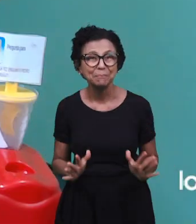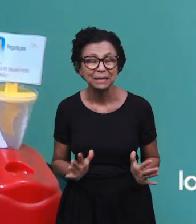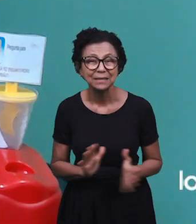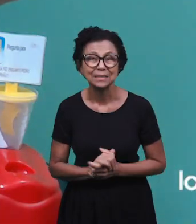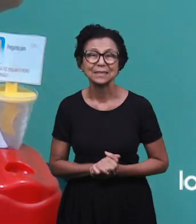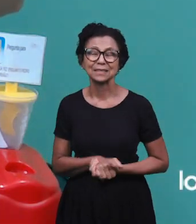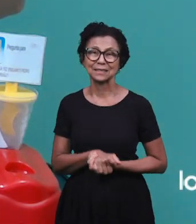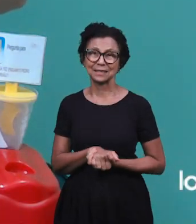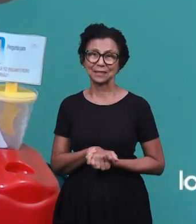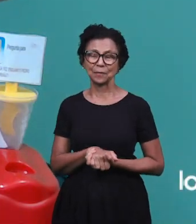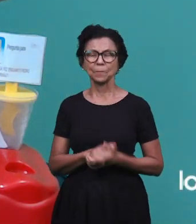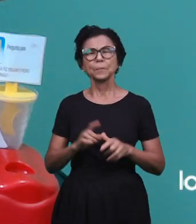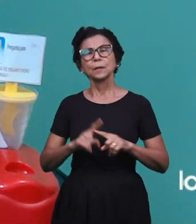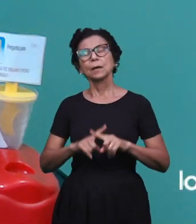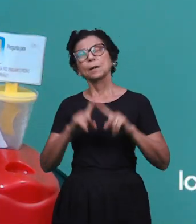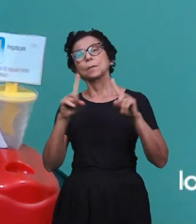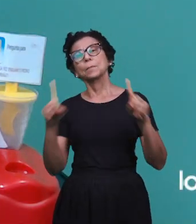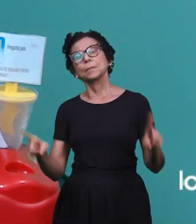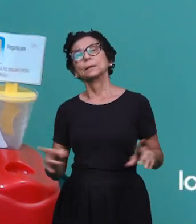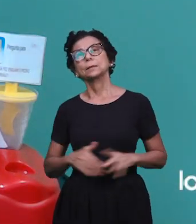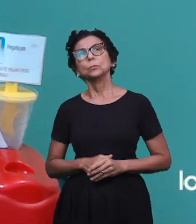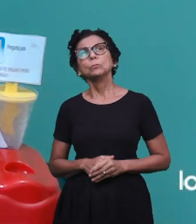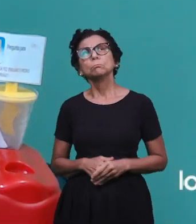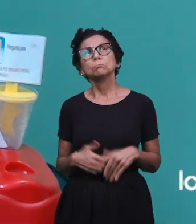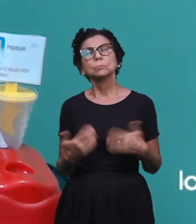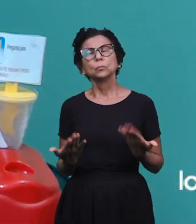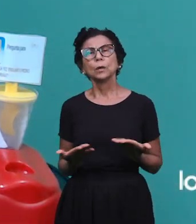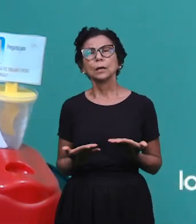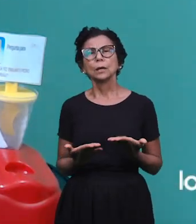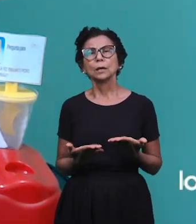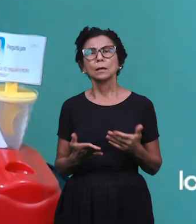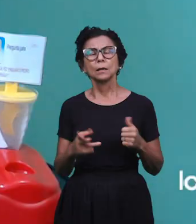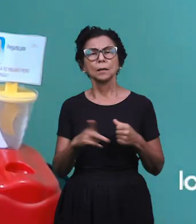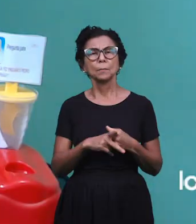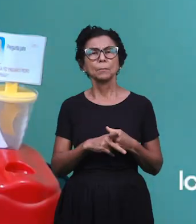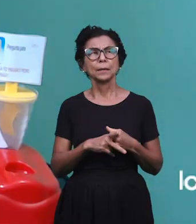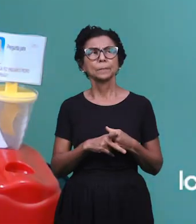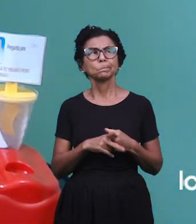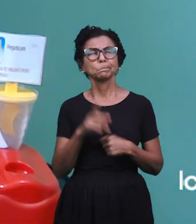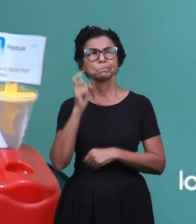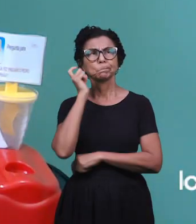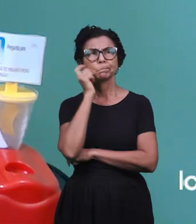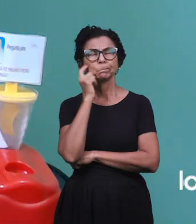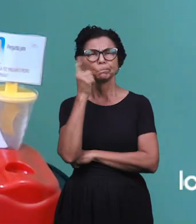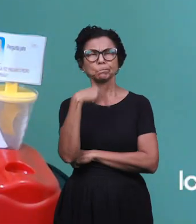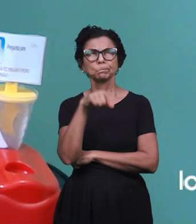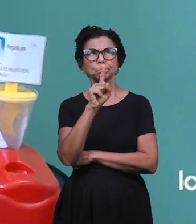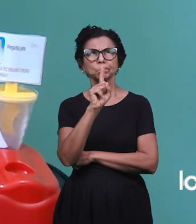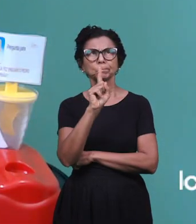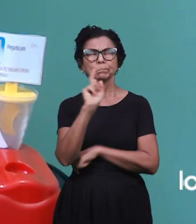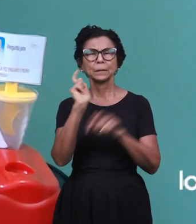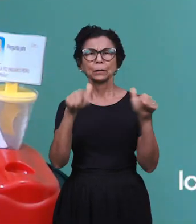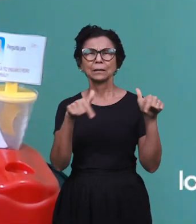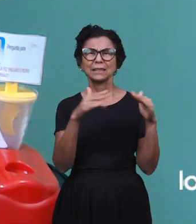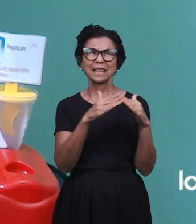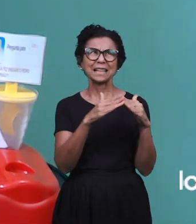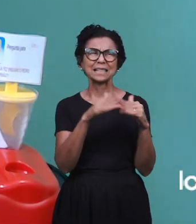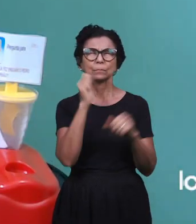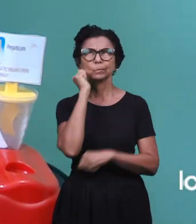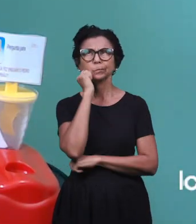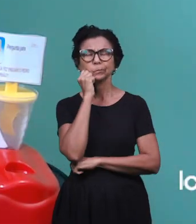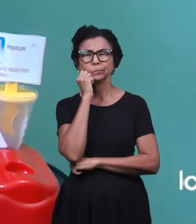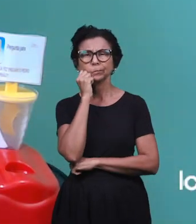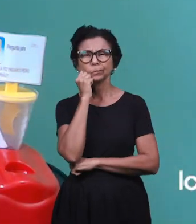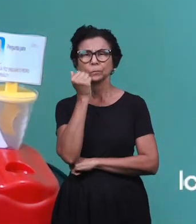ali. Mas, olha só, para onde será que Pedro foi? Será que foi para casa dele? Será que ele foi comer alguma